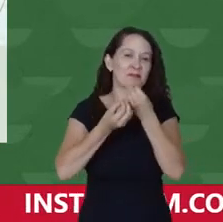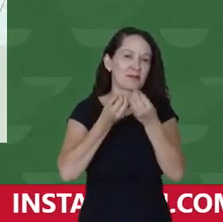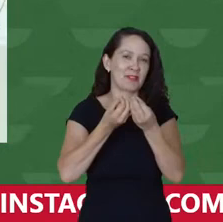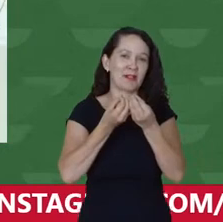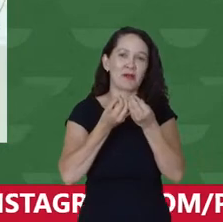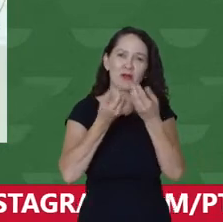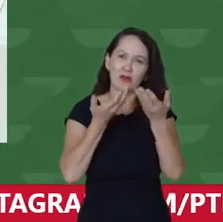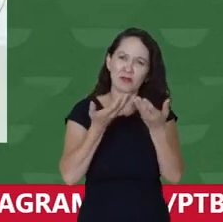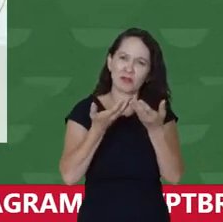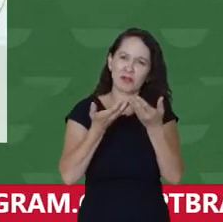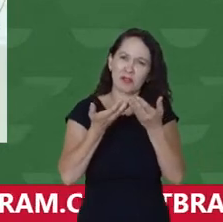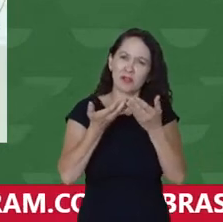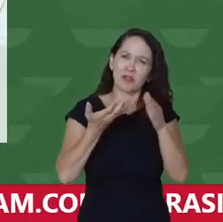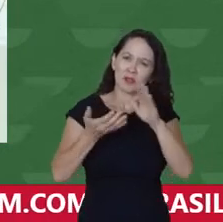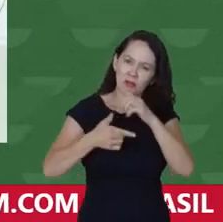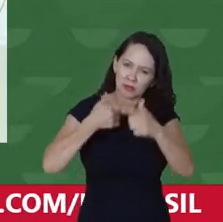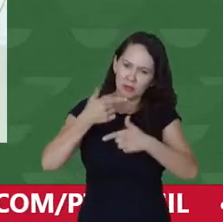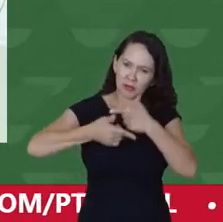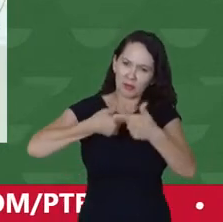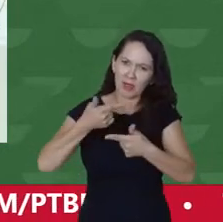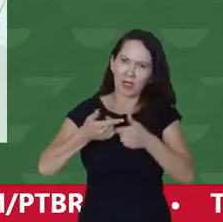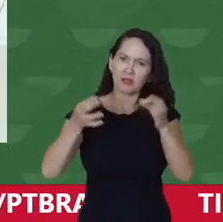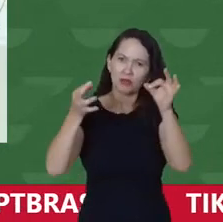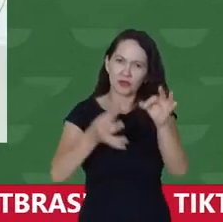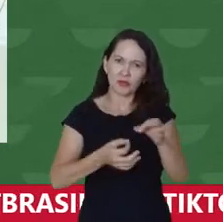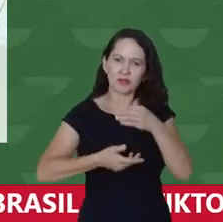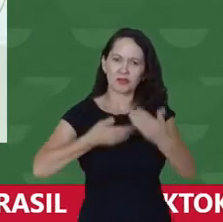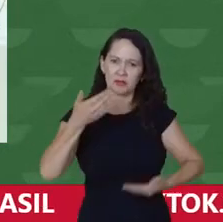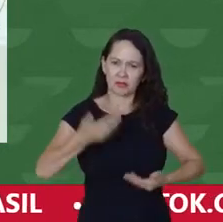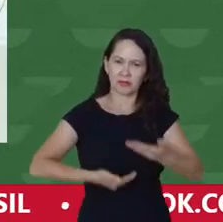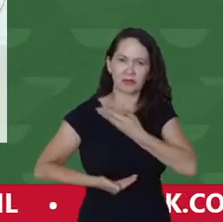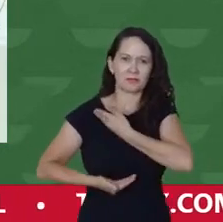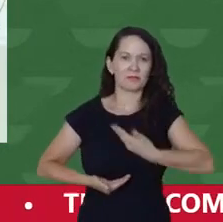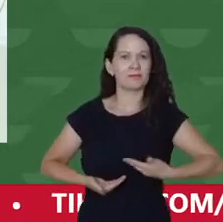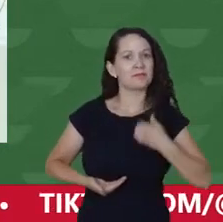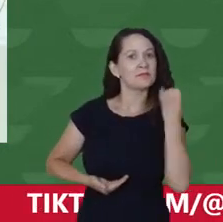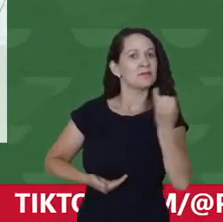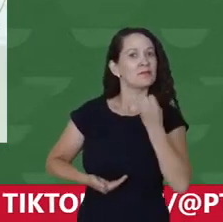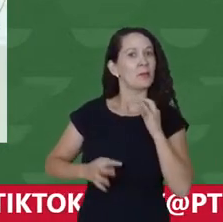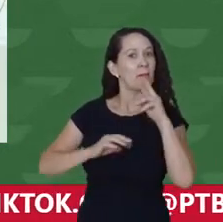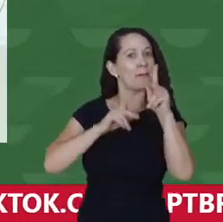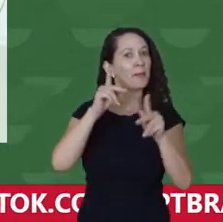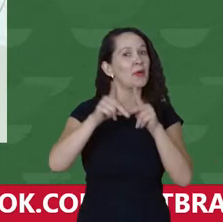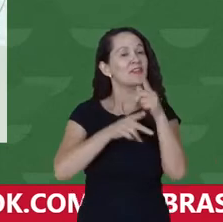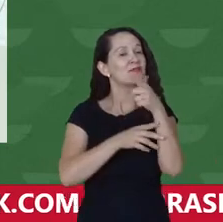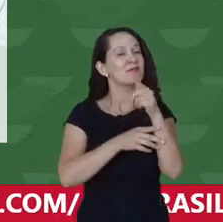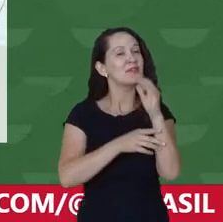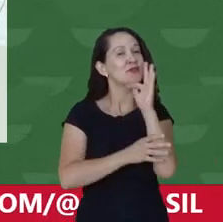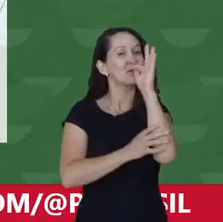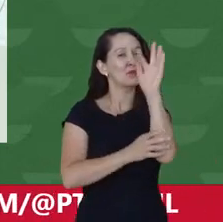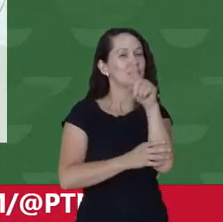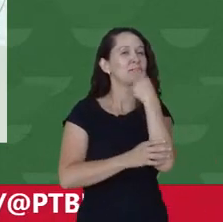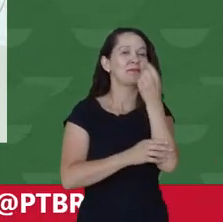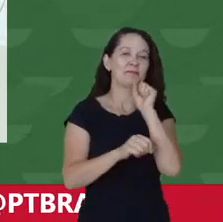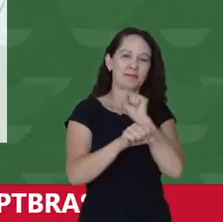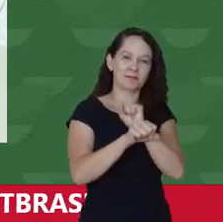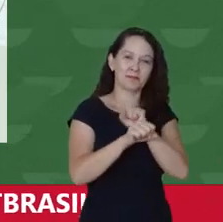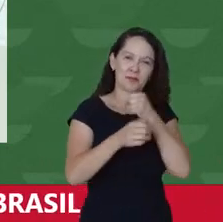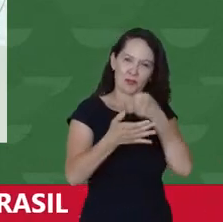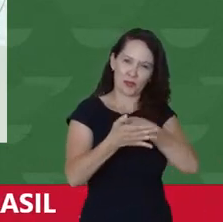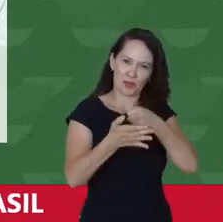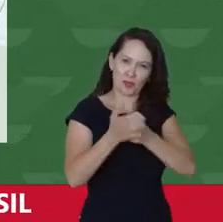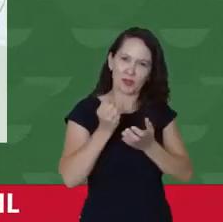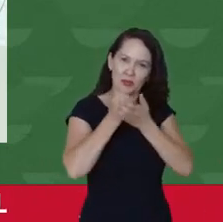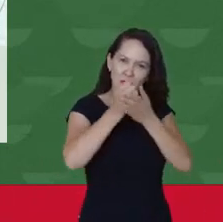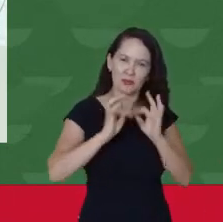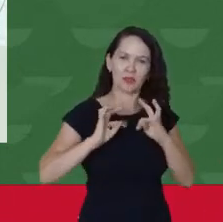uma carreira de Estado e, portanto, não terão um serviço público que é importante para toda a população. Então, nós esperamos que com essa luta, com o